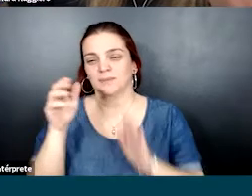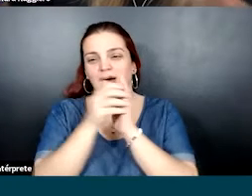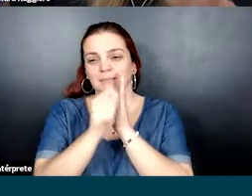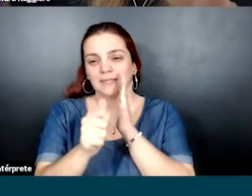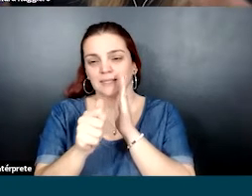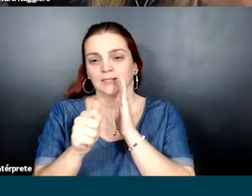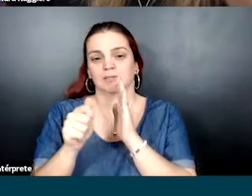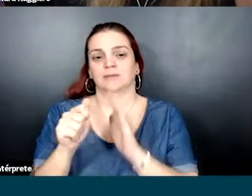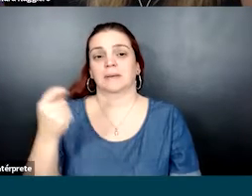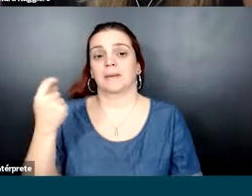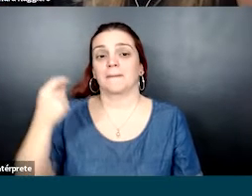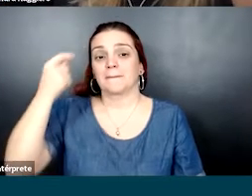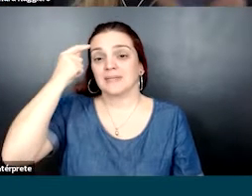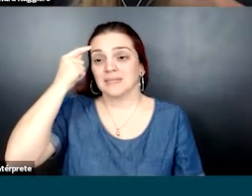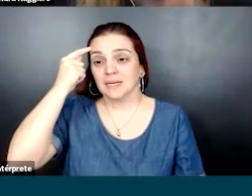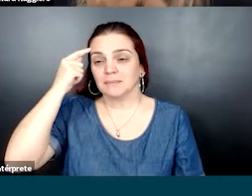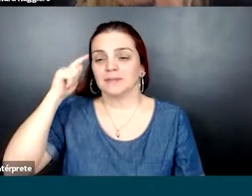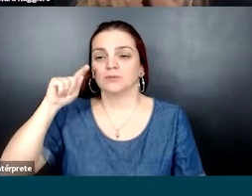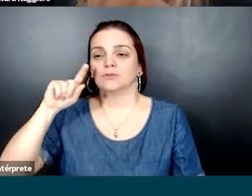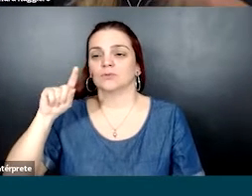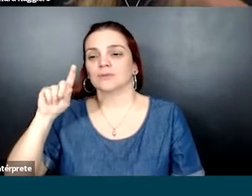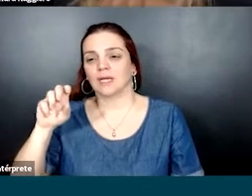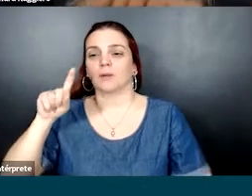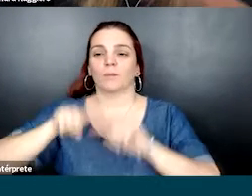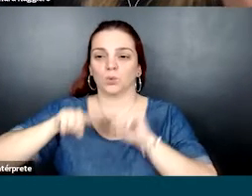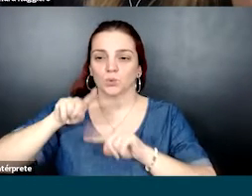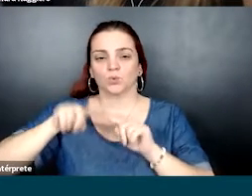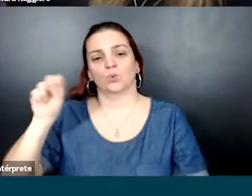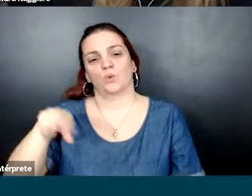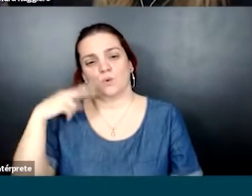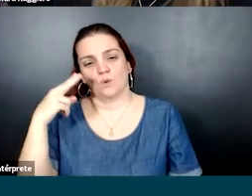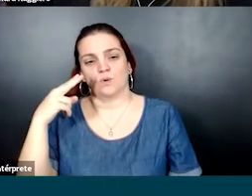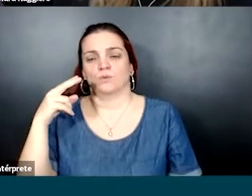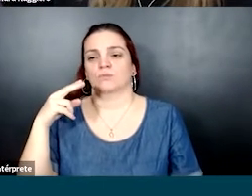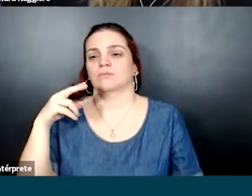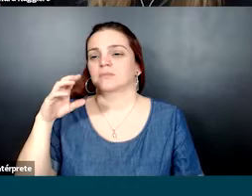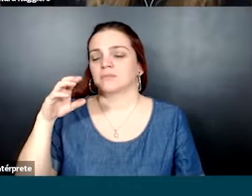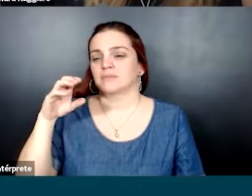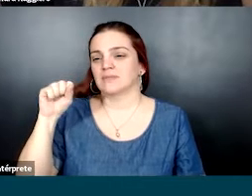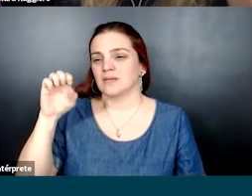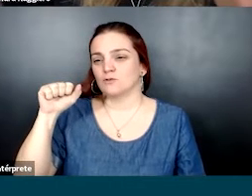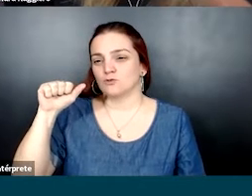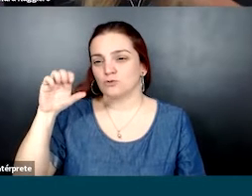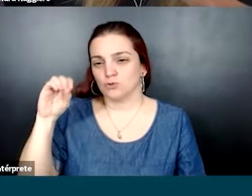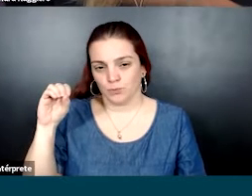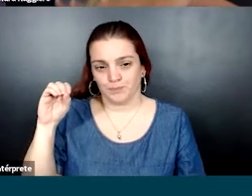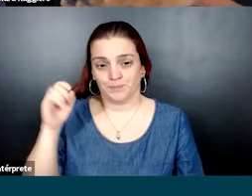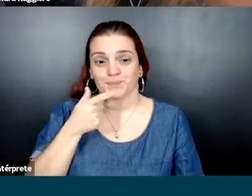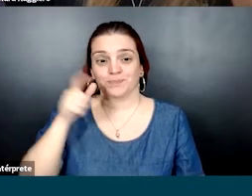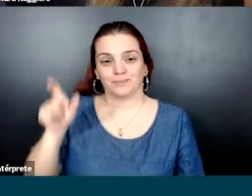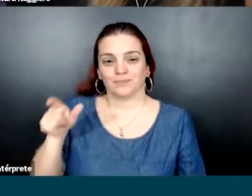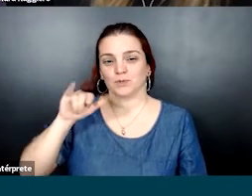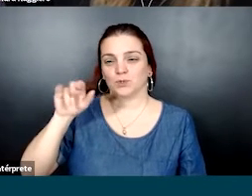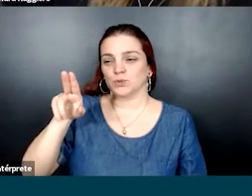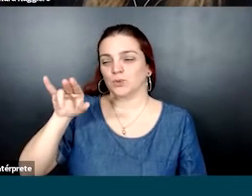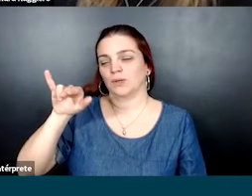é chamada de pensamento de produto ou mesmo senso de produto. Segundo Julie Wall,